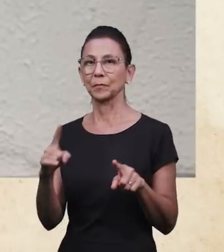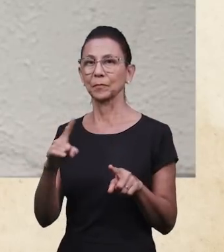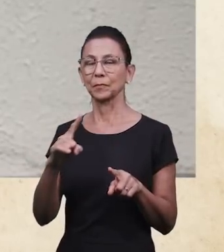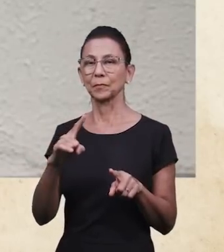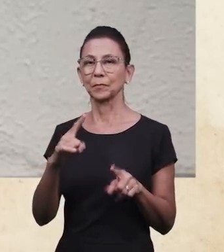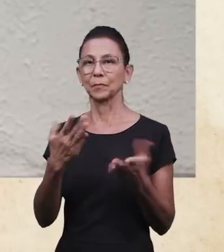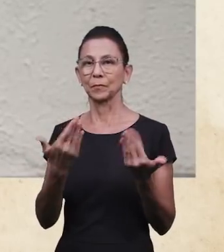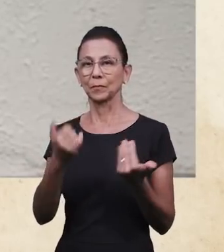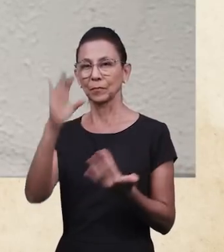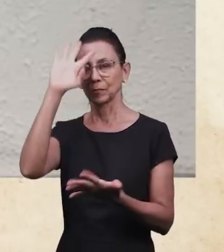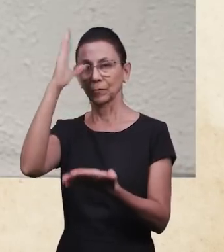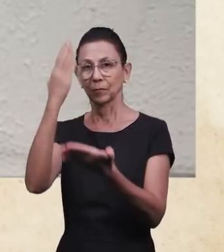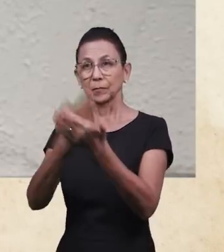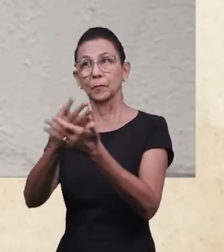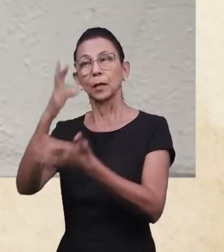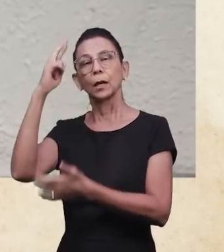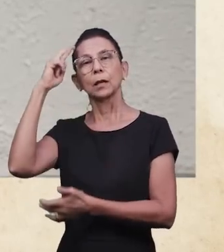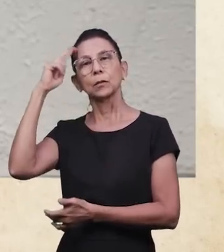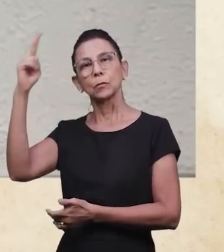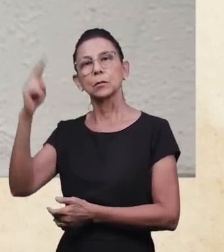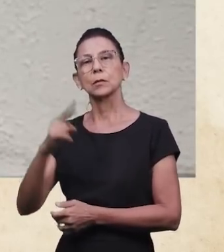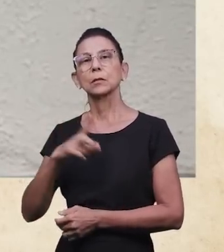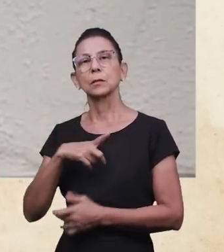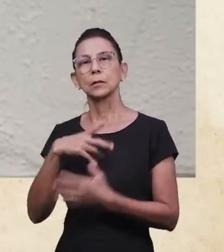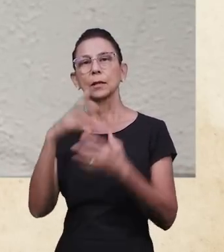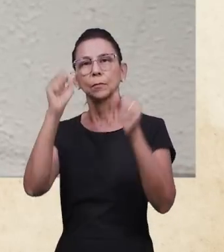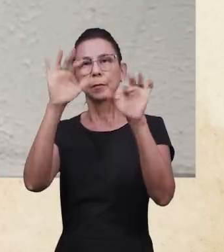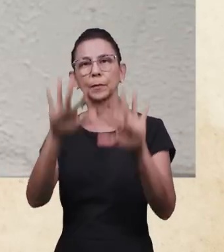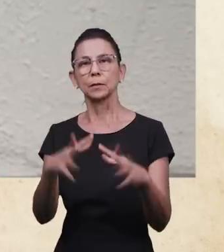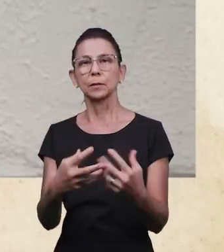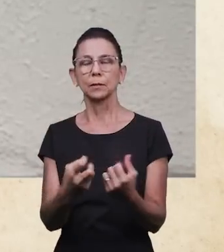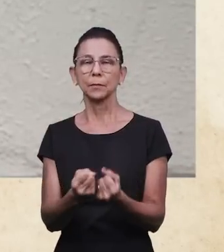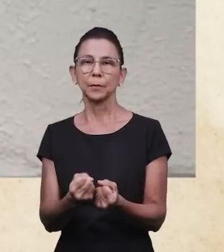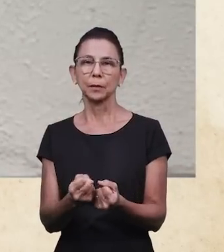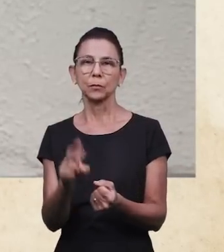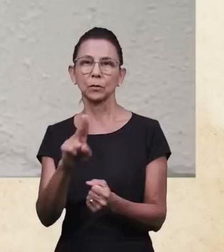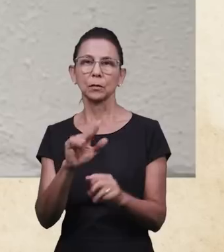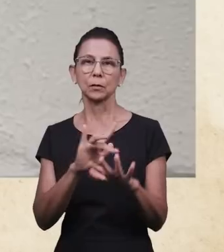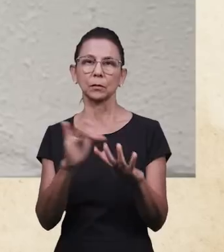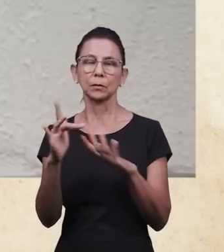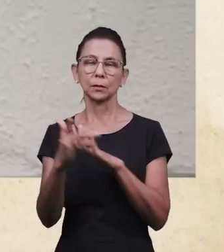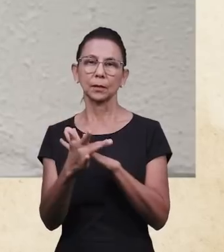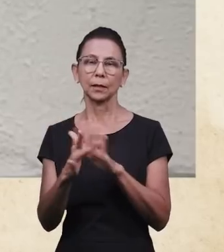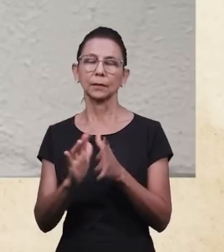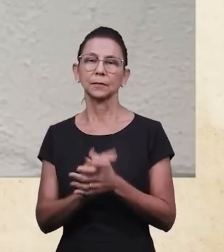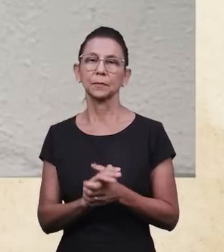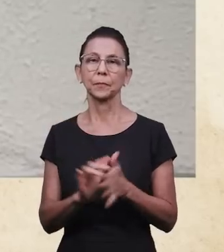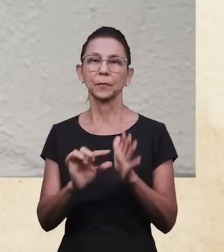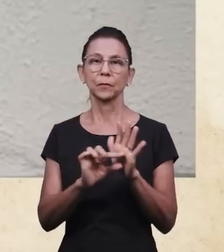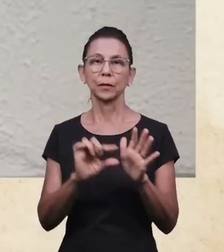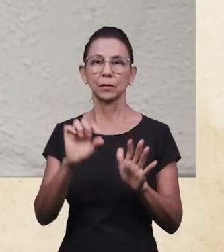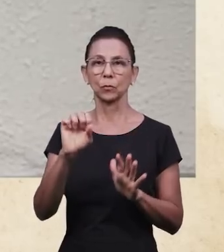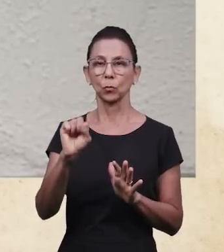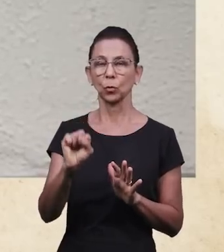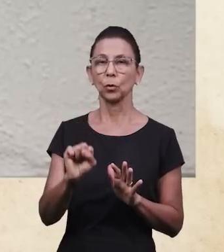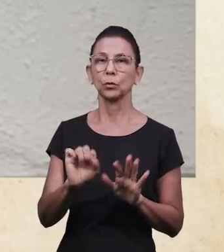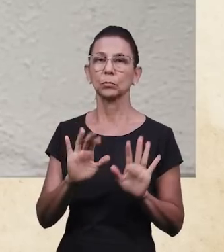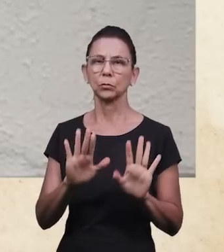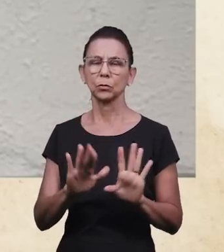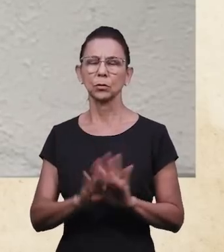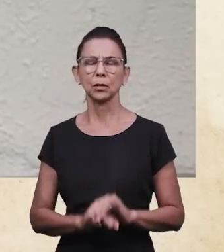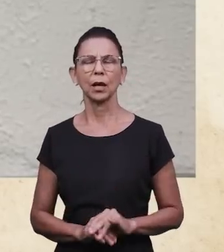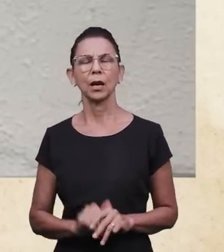que, quanto ao mais, irmãos, tudo que é verdadeiro, honesto, justo,